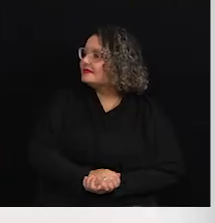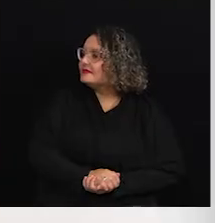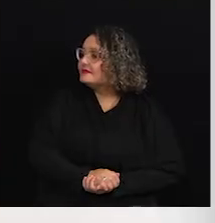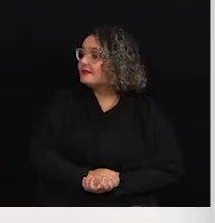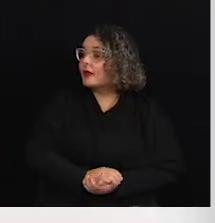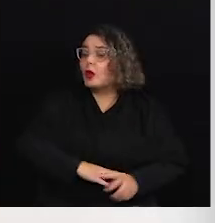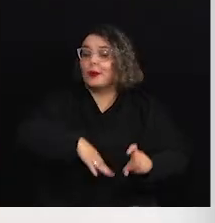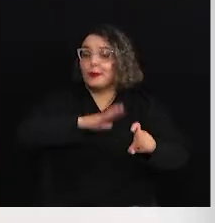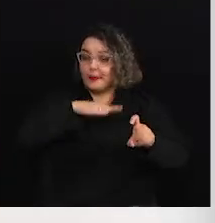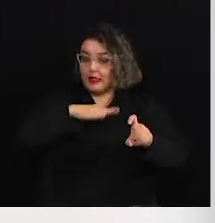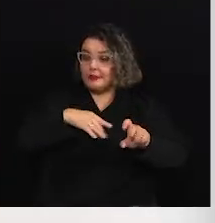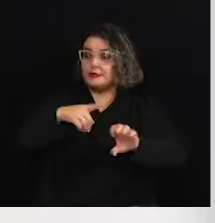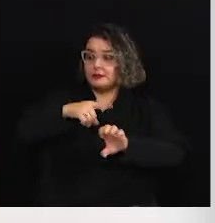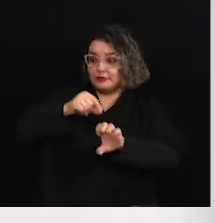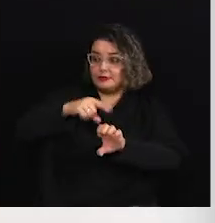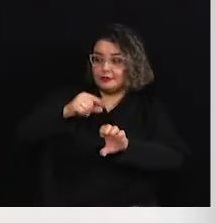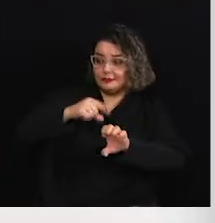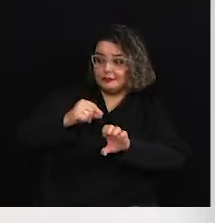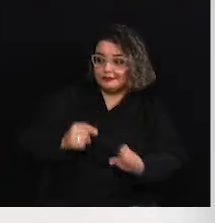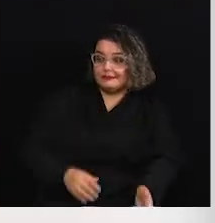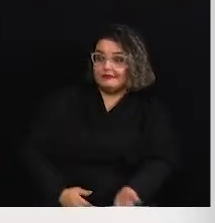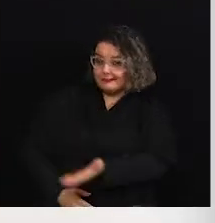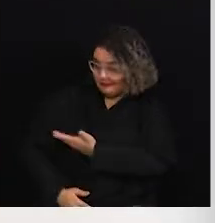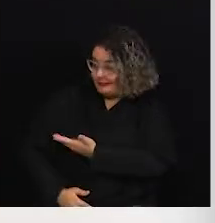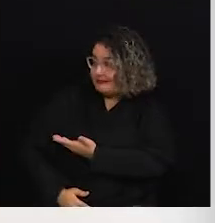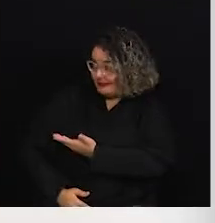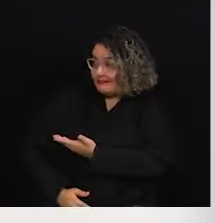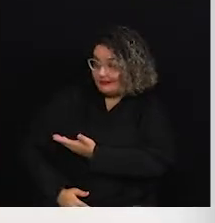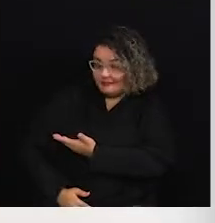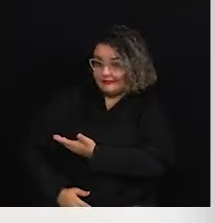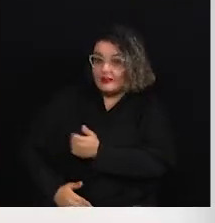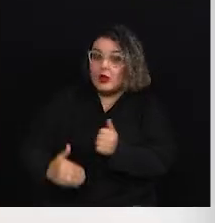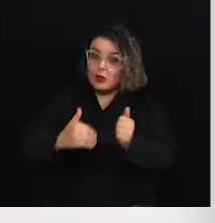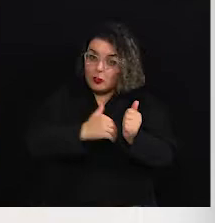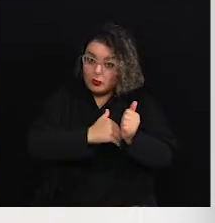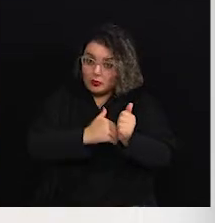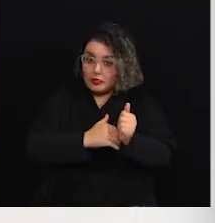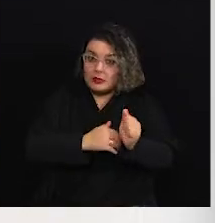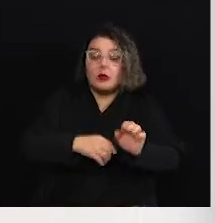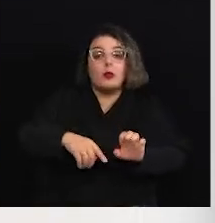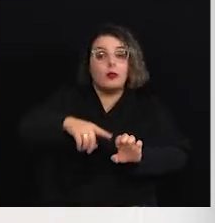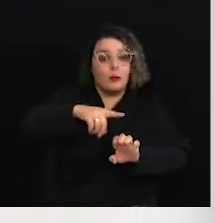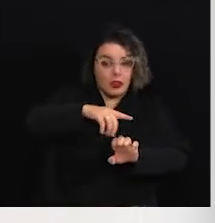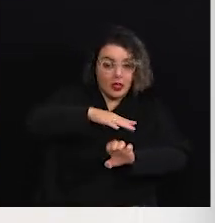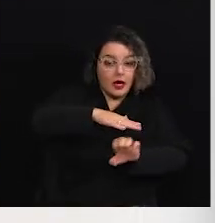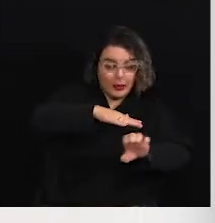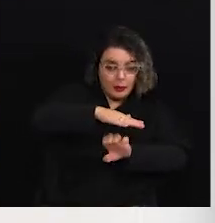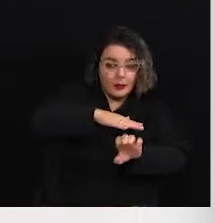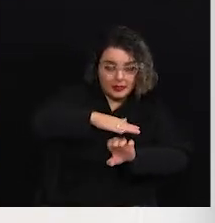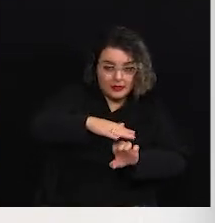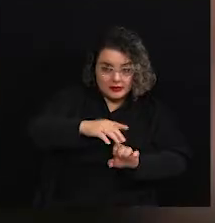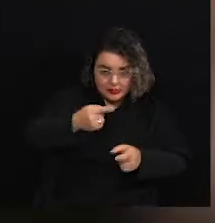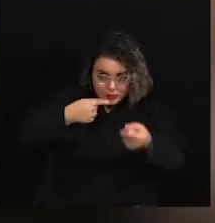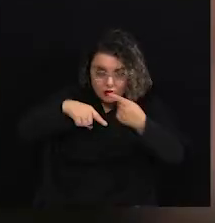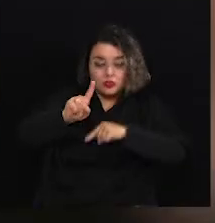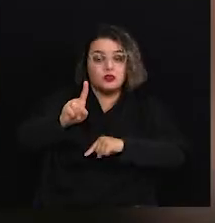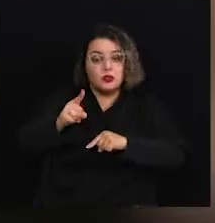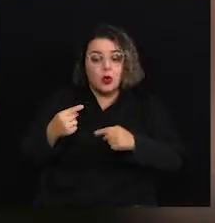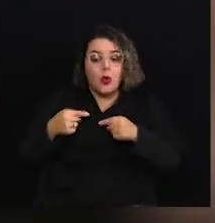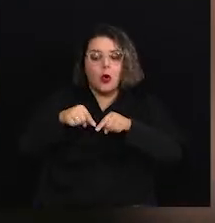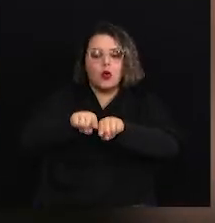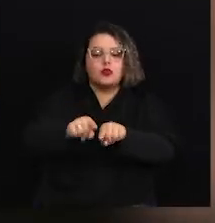O mito do empreendedor, de Michael Gerber, defende que o segredo para se ter uma empresa de sucesso é